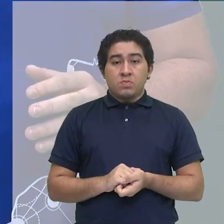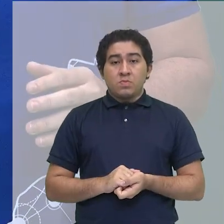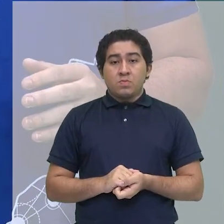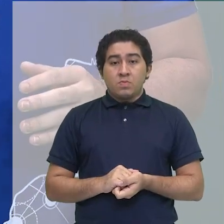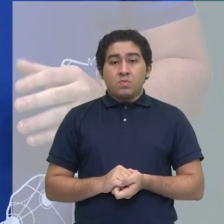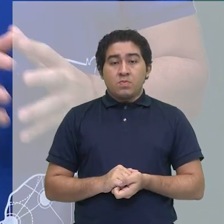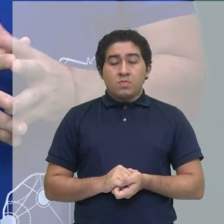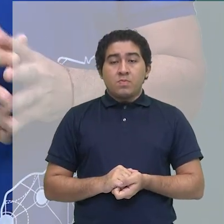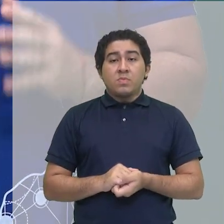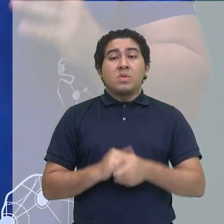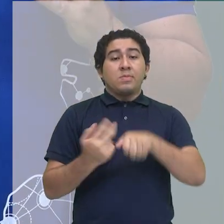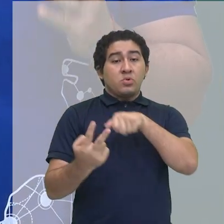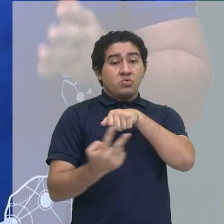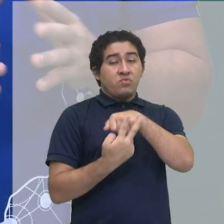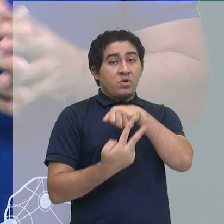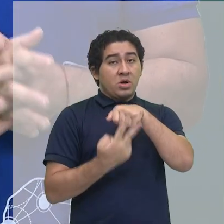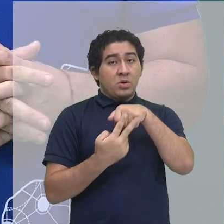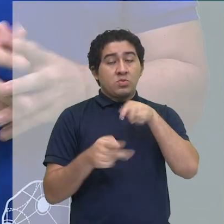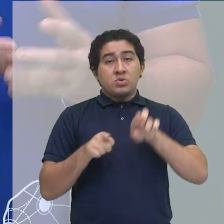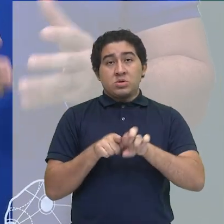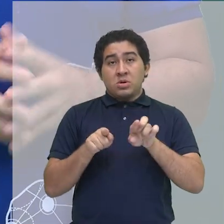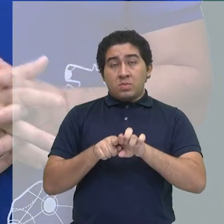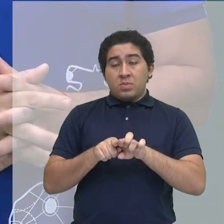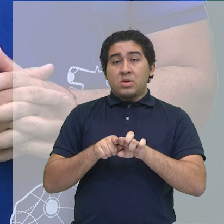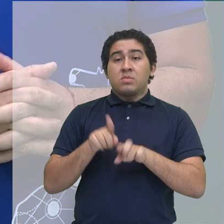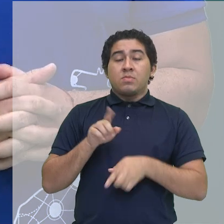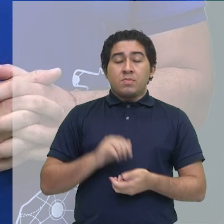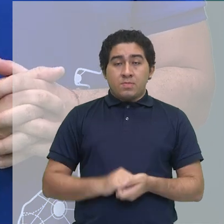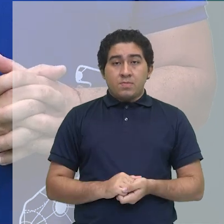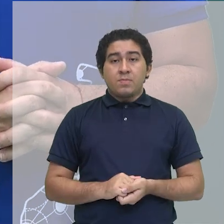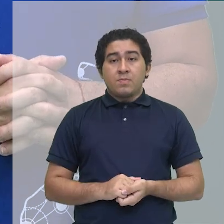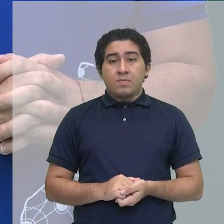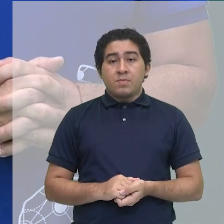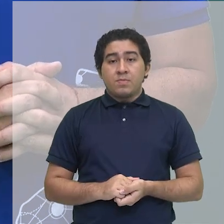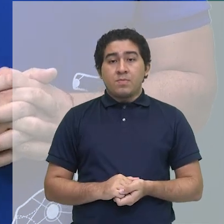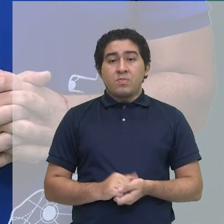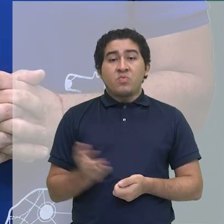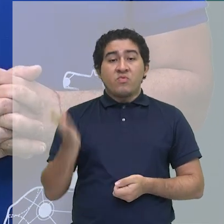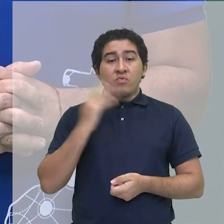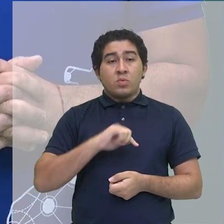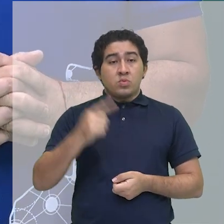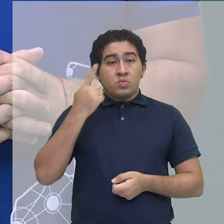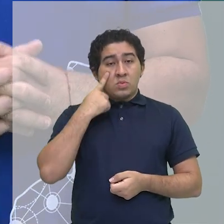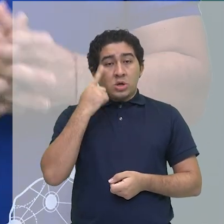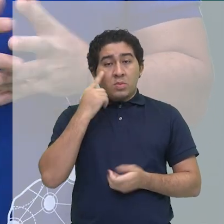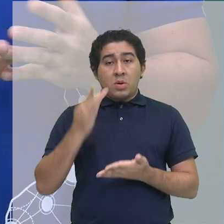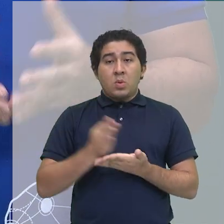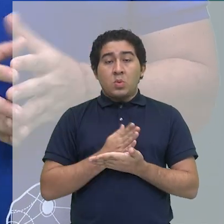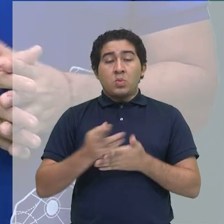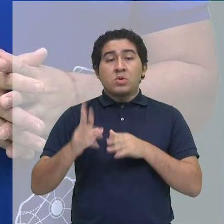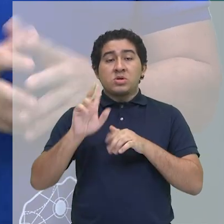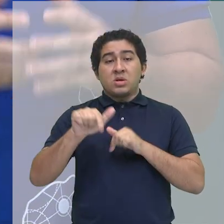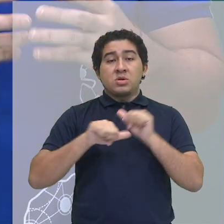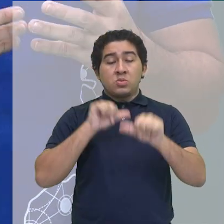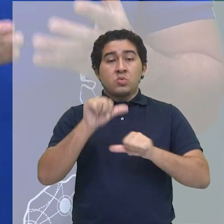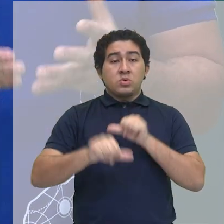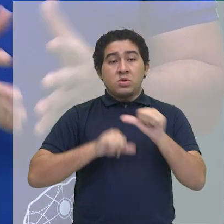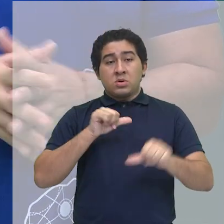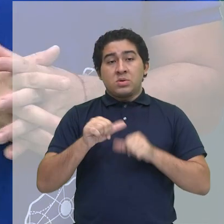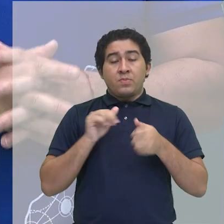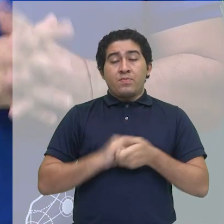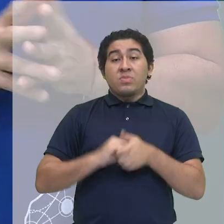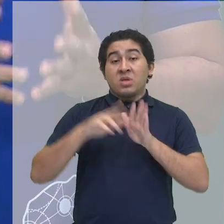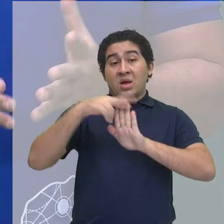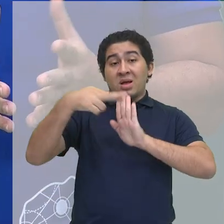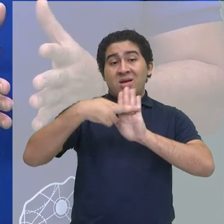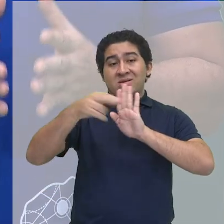os verbs, para os irregular verbs, para os verbos irregulares. Vamos observar aqui algumas dessas mudanças, né? A regra